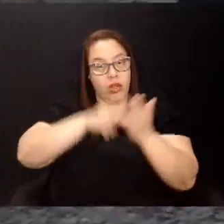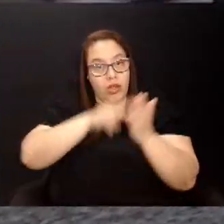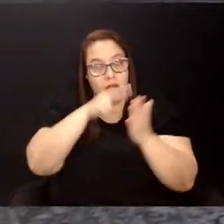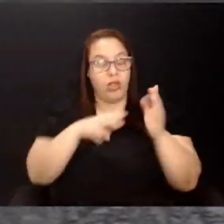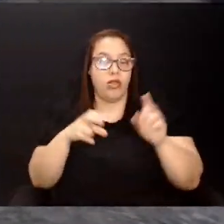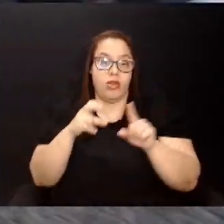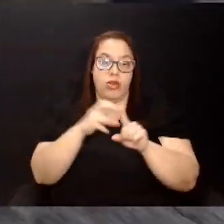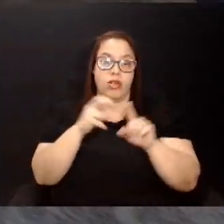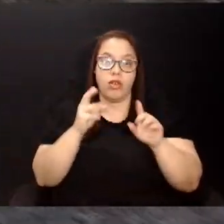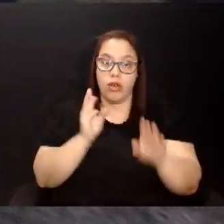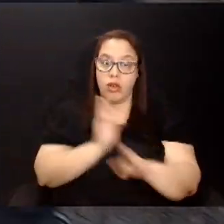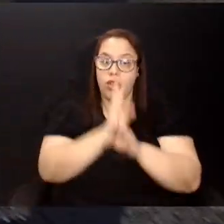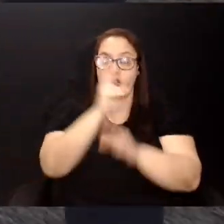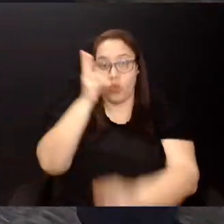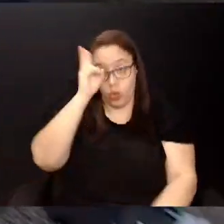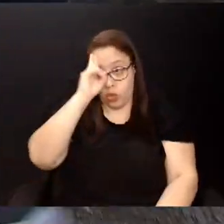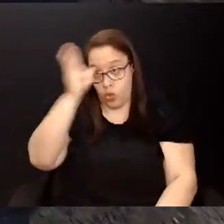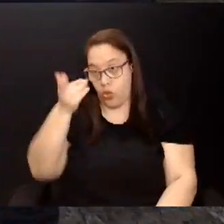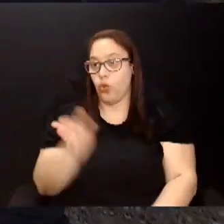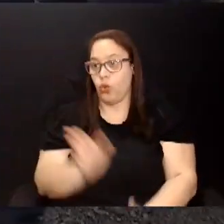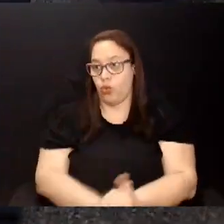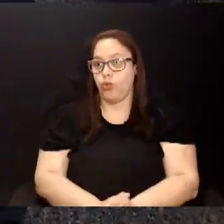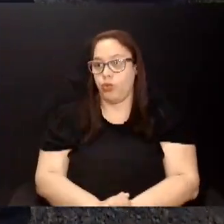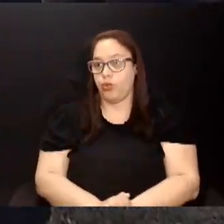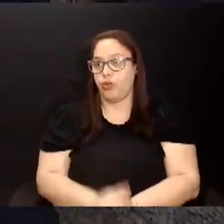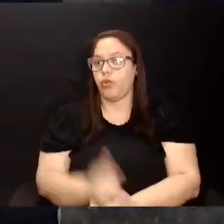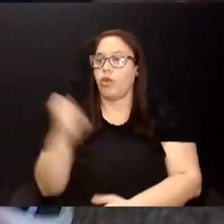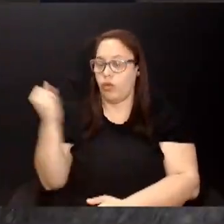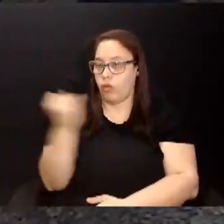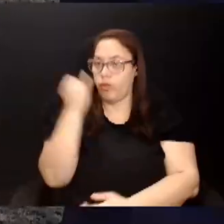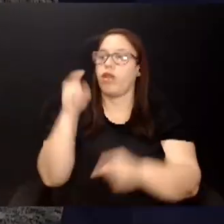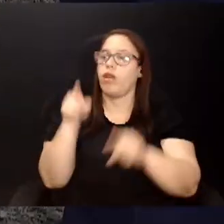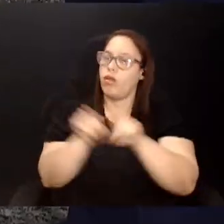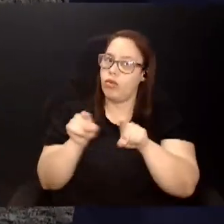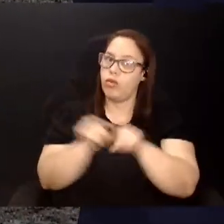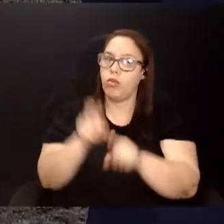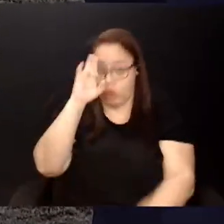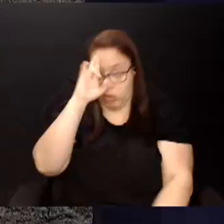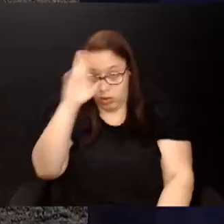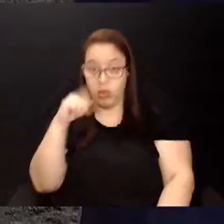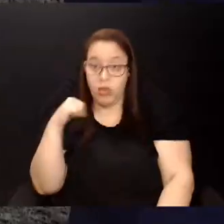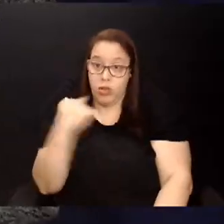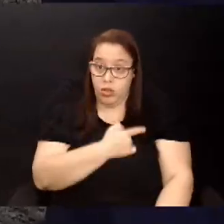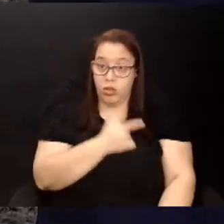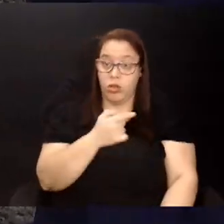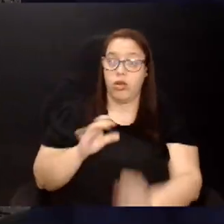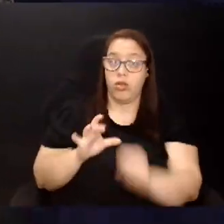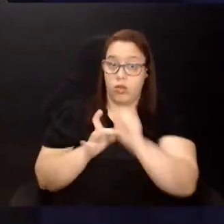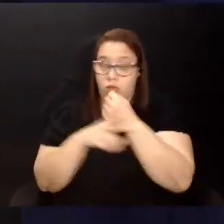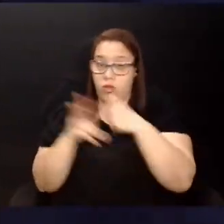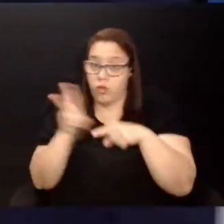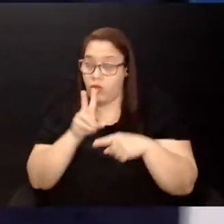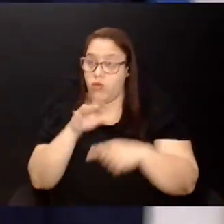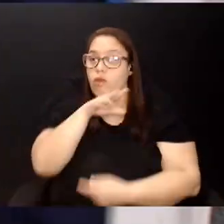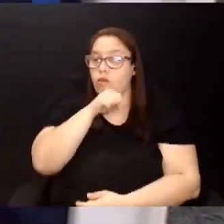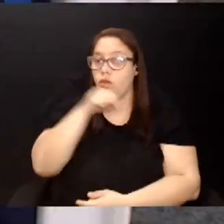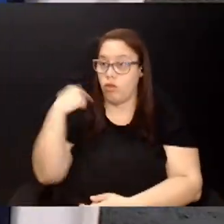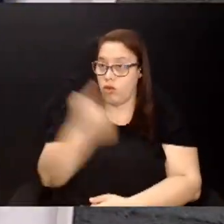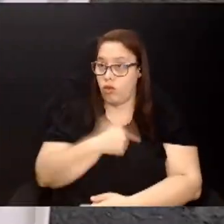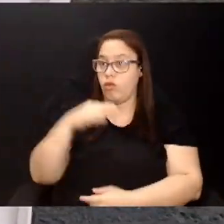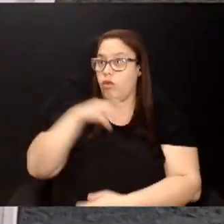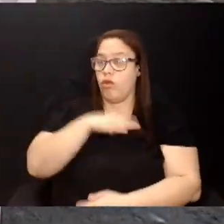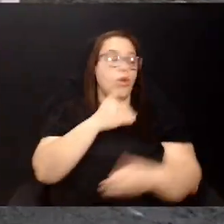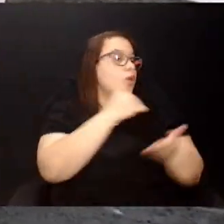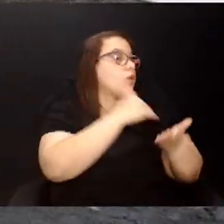encontra o tutor. Então isso é muito importante tanto para o tutor quanto para nós da proteção animal do nosso município. Ô secretário, e a